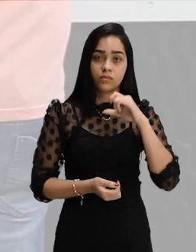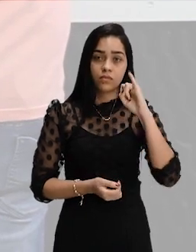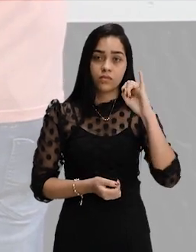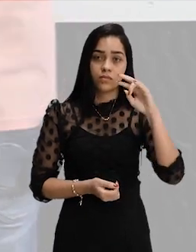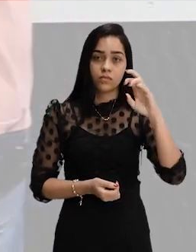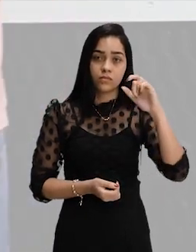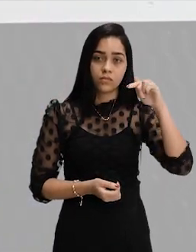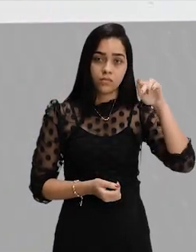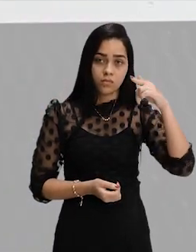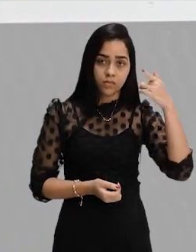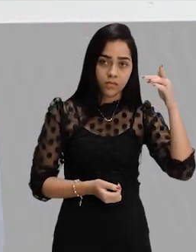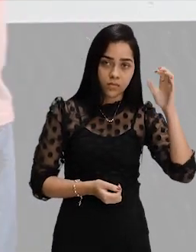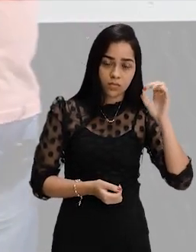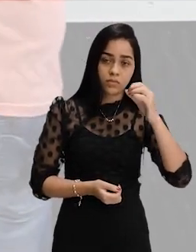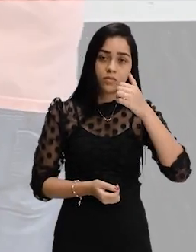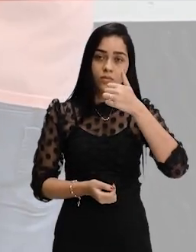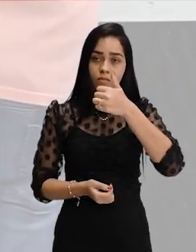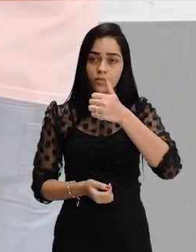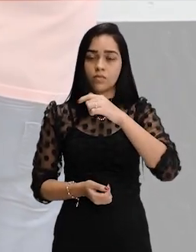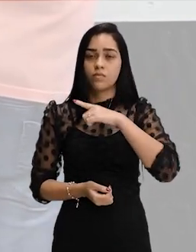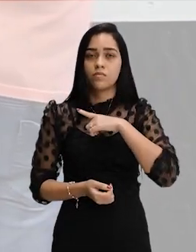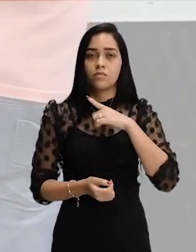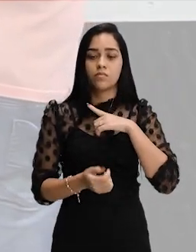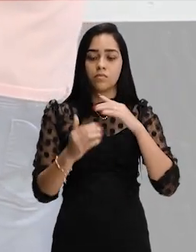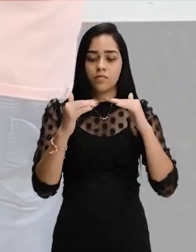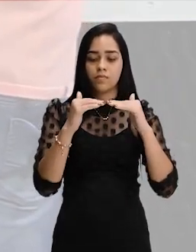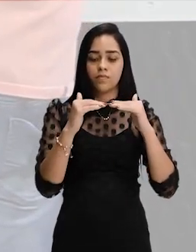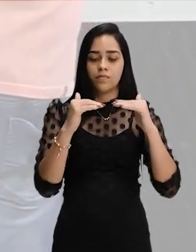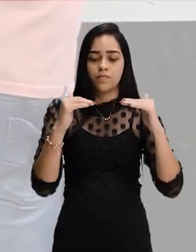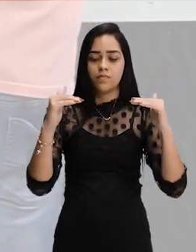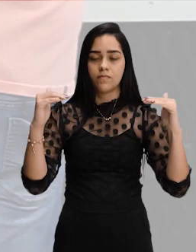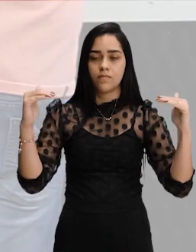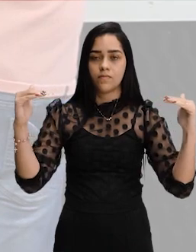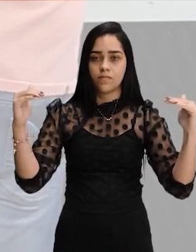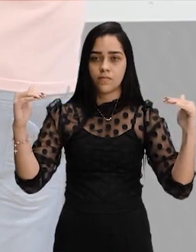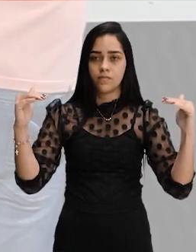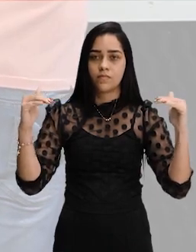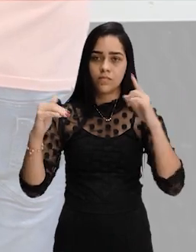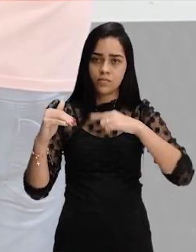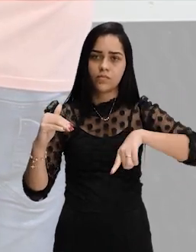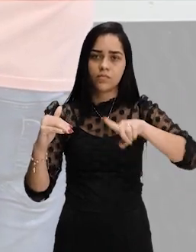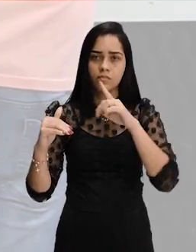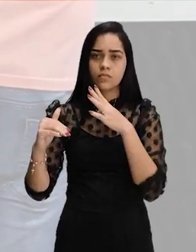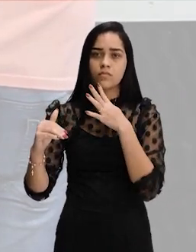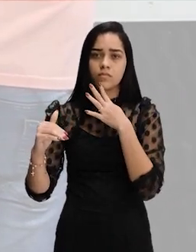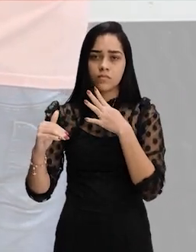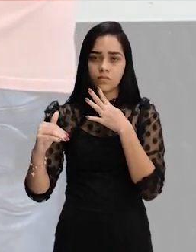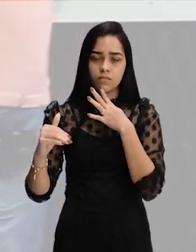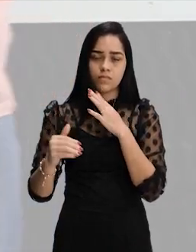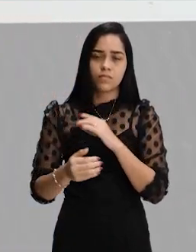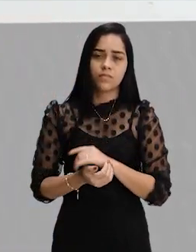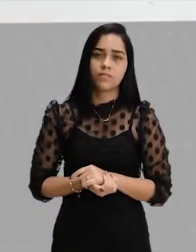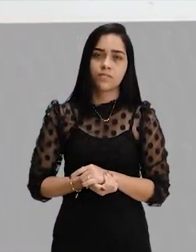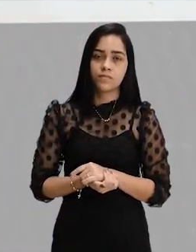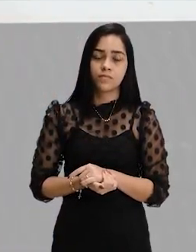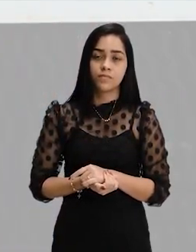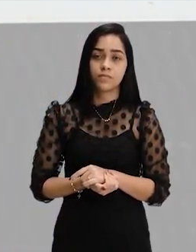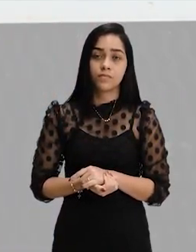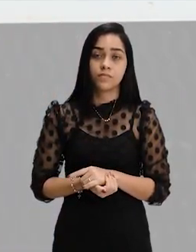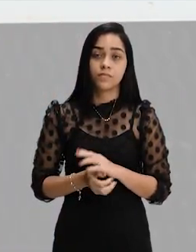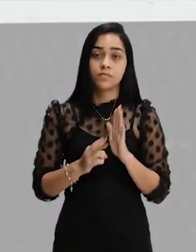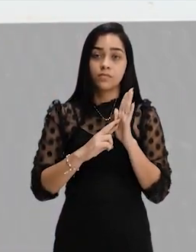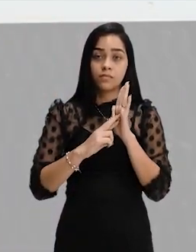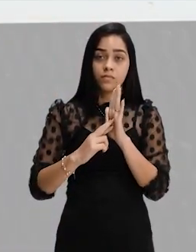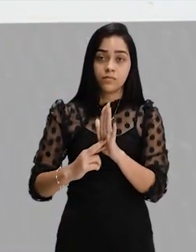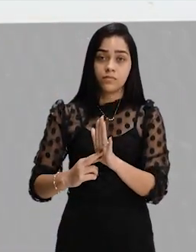1. Vou colocar aqui a reta numérica. Vocês conhecem a reta numérica. E vou